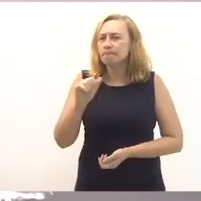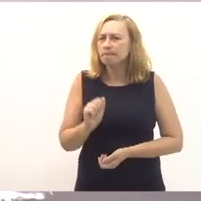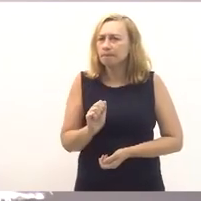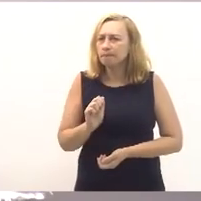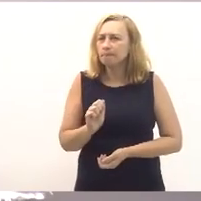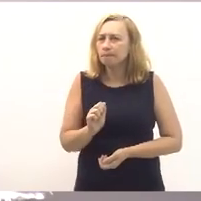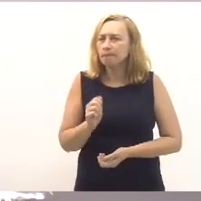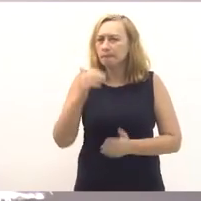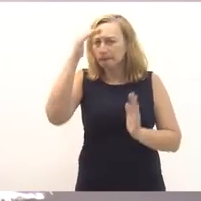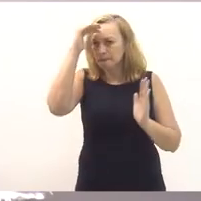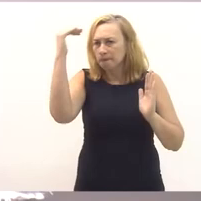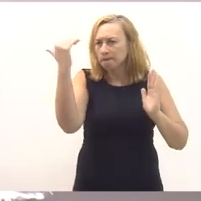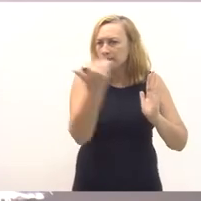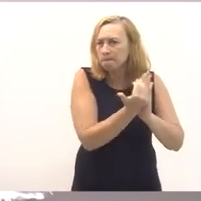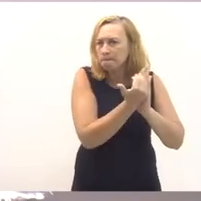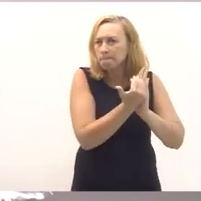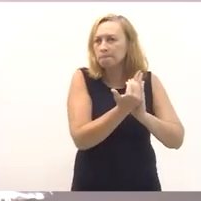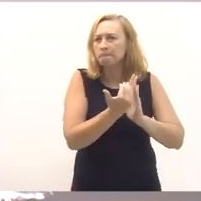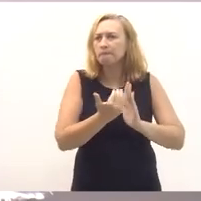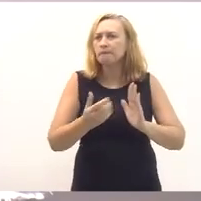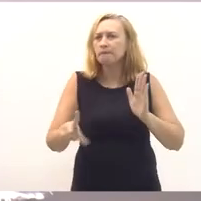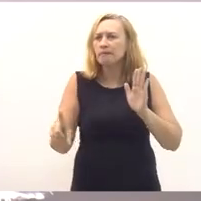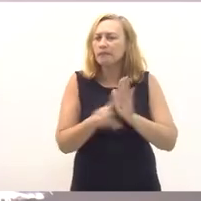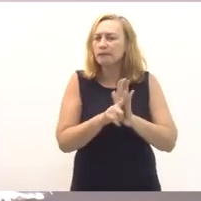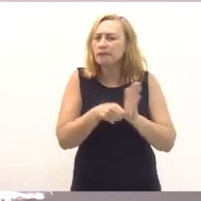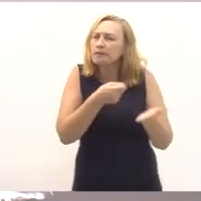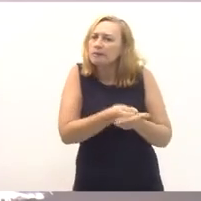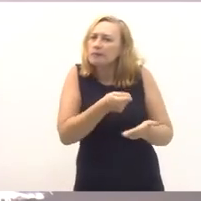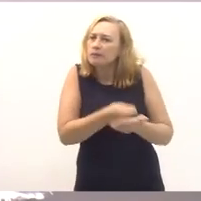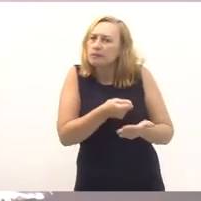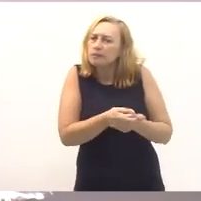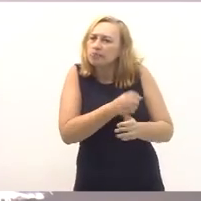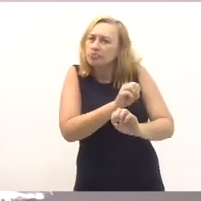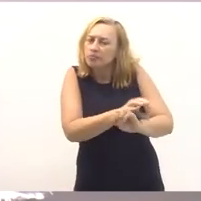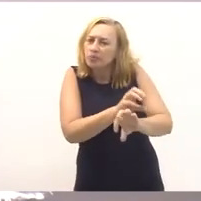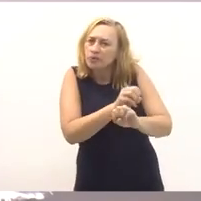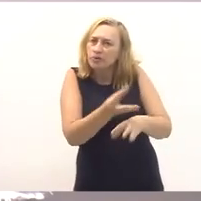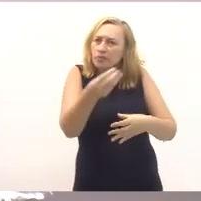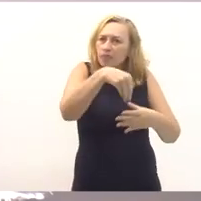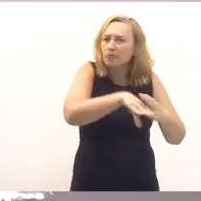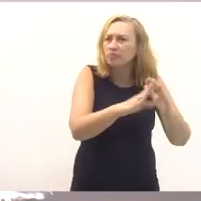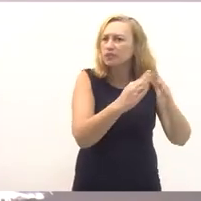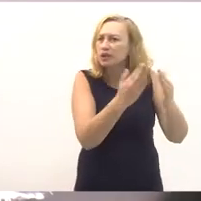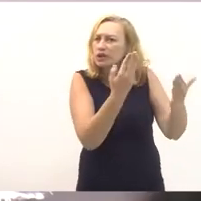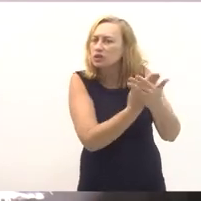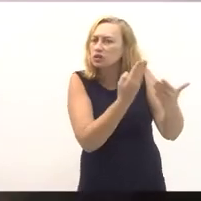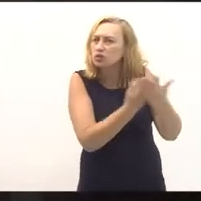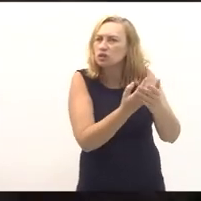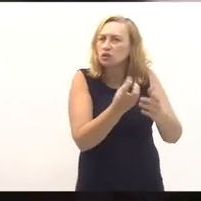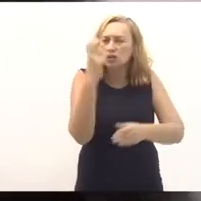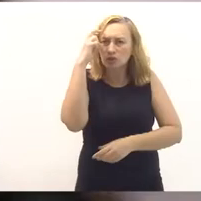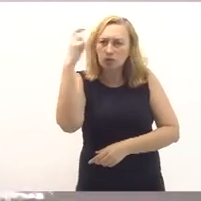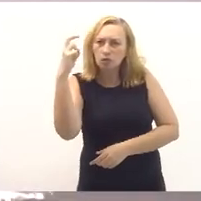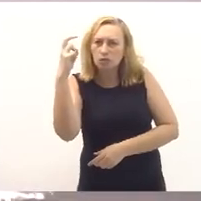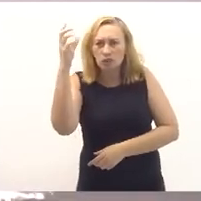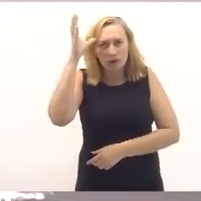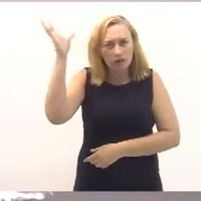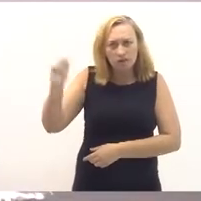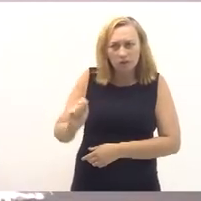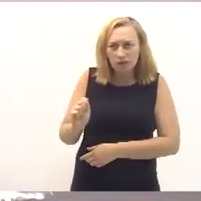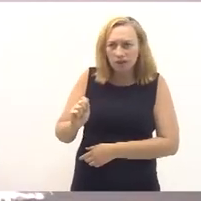na campanha do cumpra-se a lei que obriga o ensino nas escolas da Cultura Africana